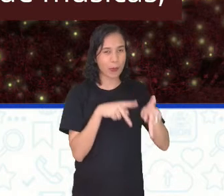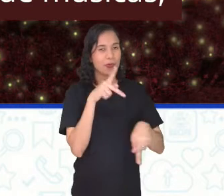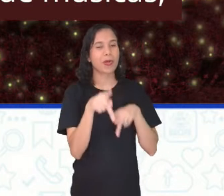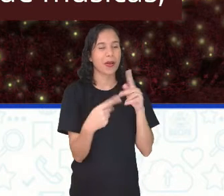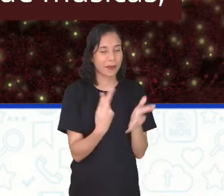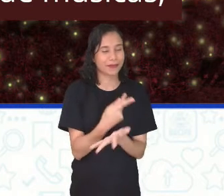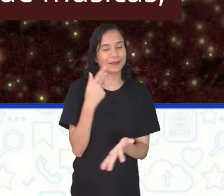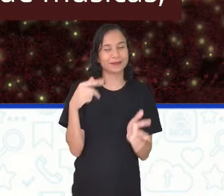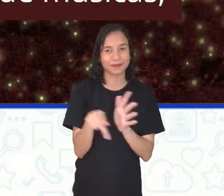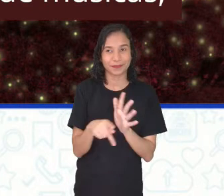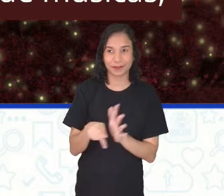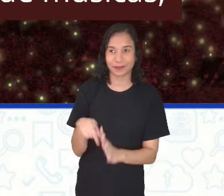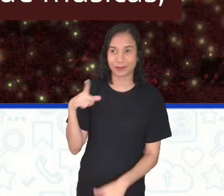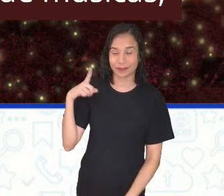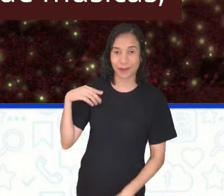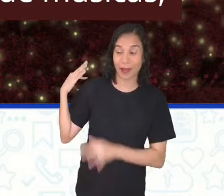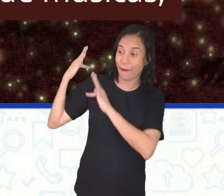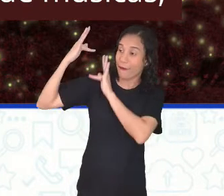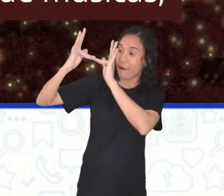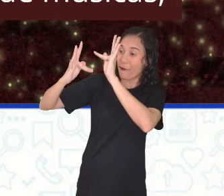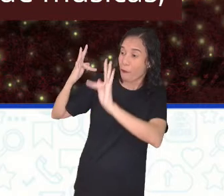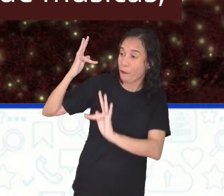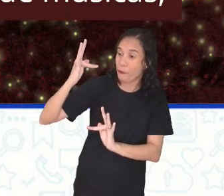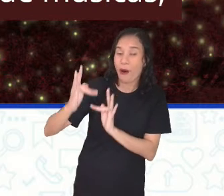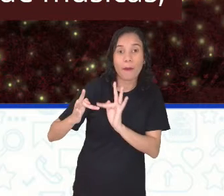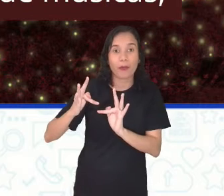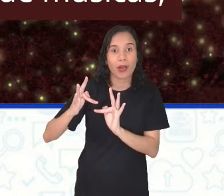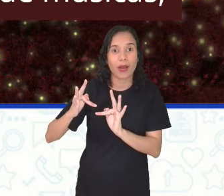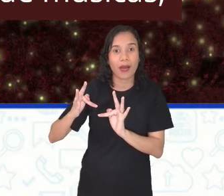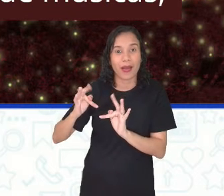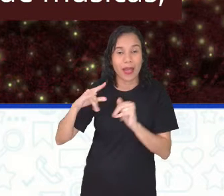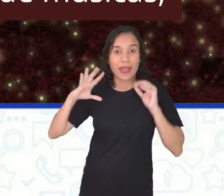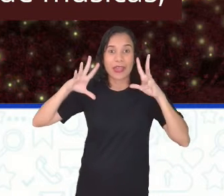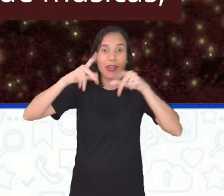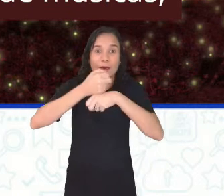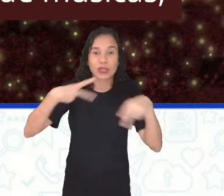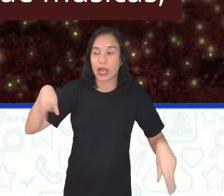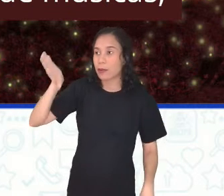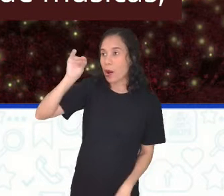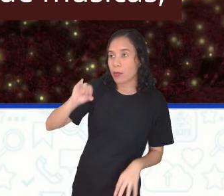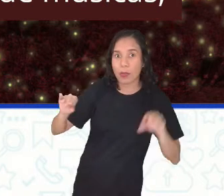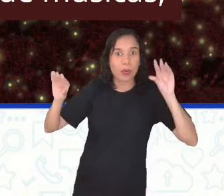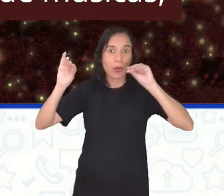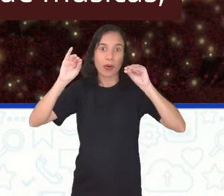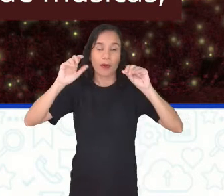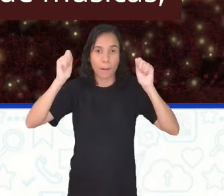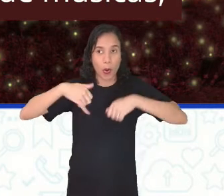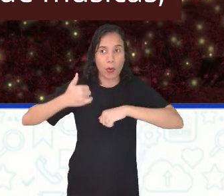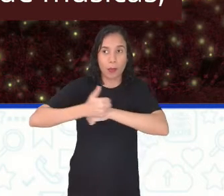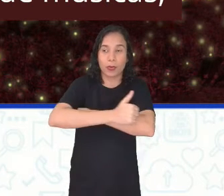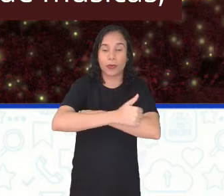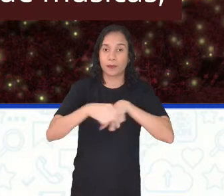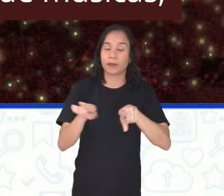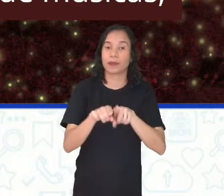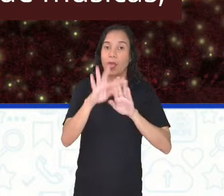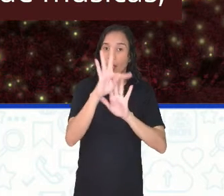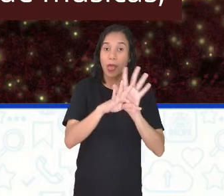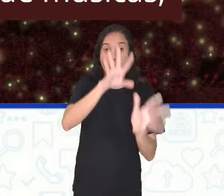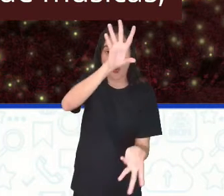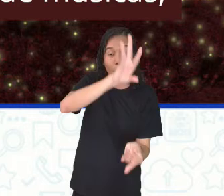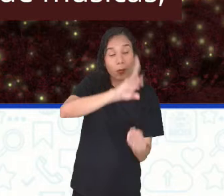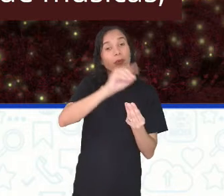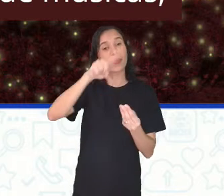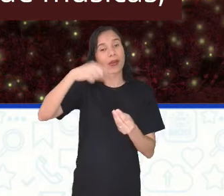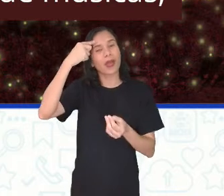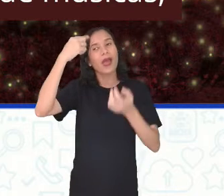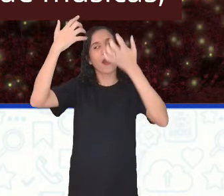muito nas lendas. A gente tem as fábulas, onde os animais falantes nos ensinam sempre uma moral. A gente tem as crônicas,